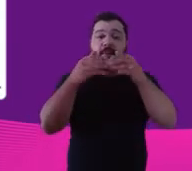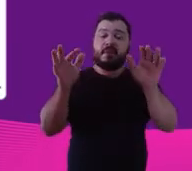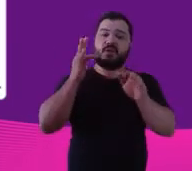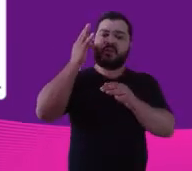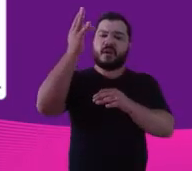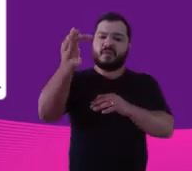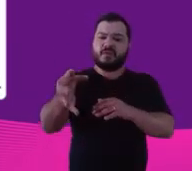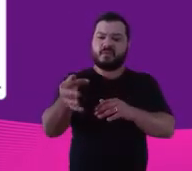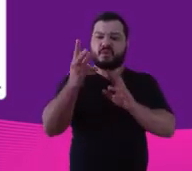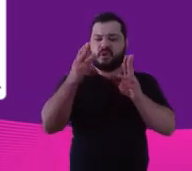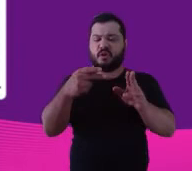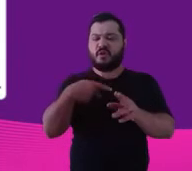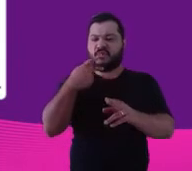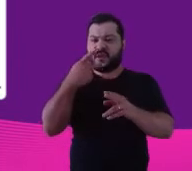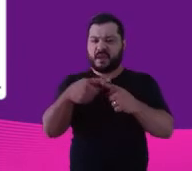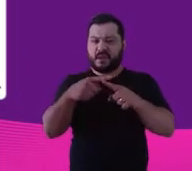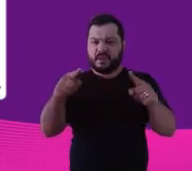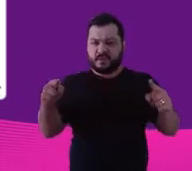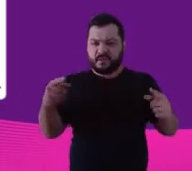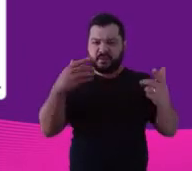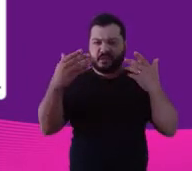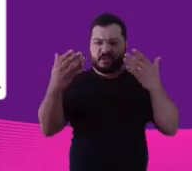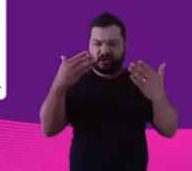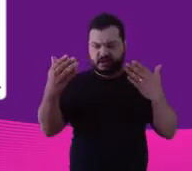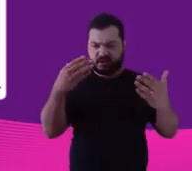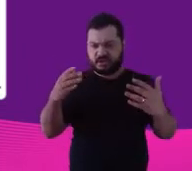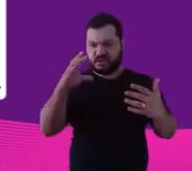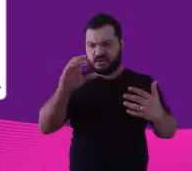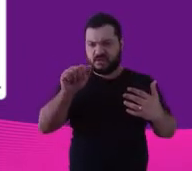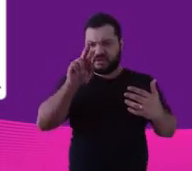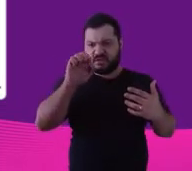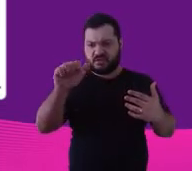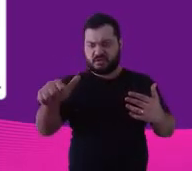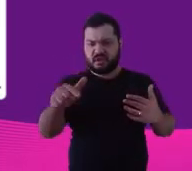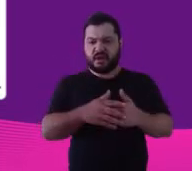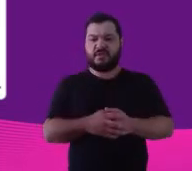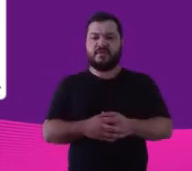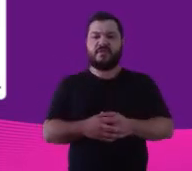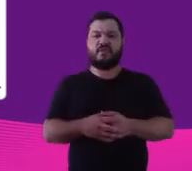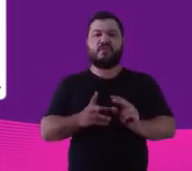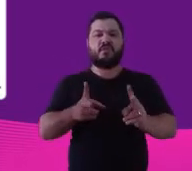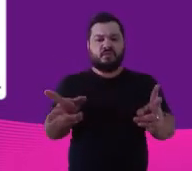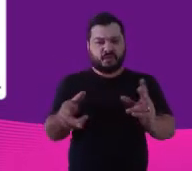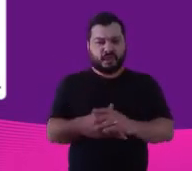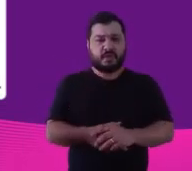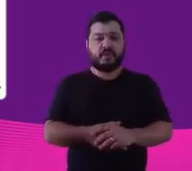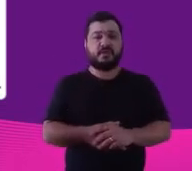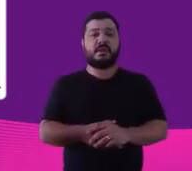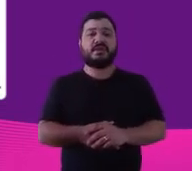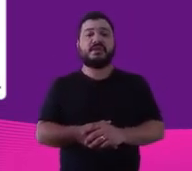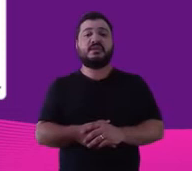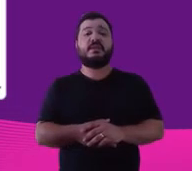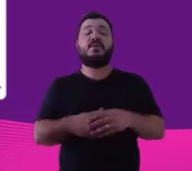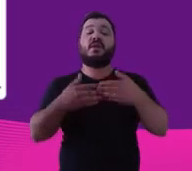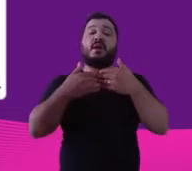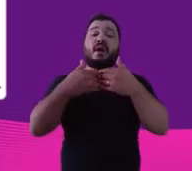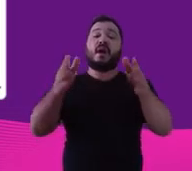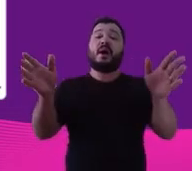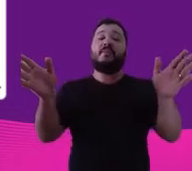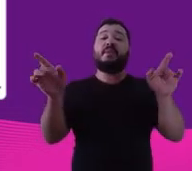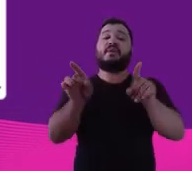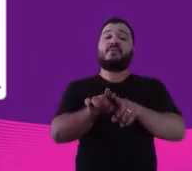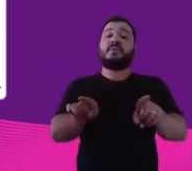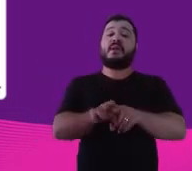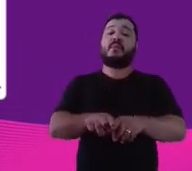né Eu falei para você e Associação com carfilzomib na manutenção abrindo a perspectiva cúpula também